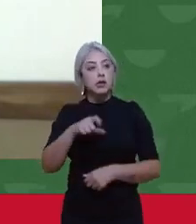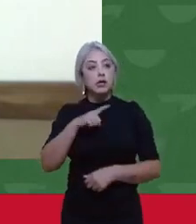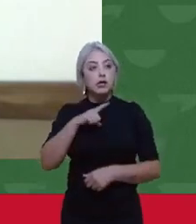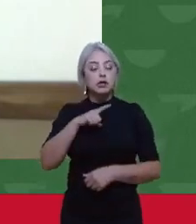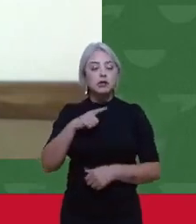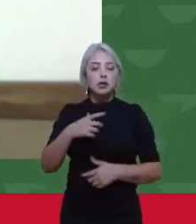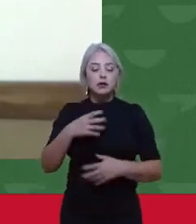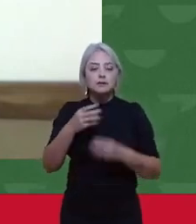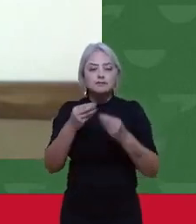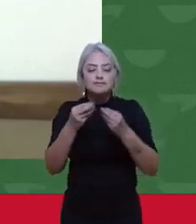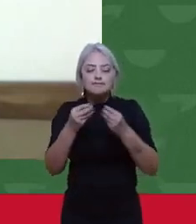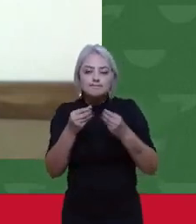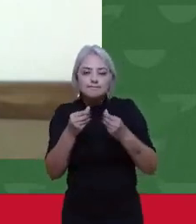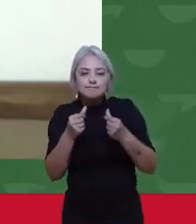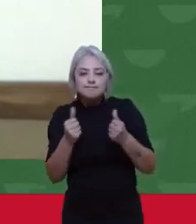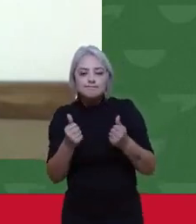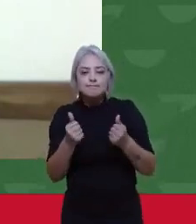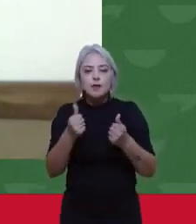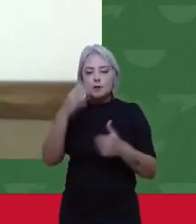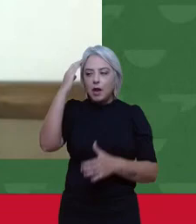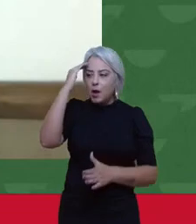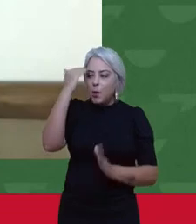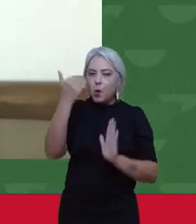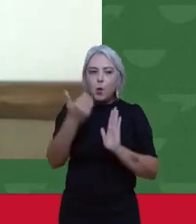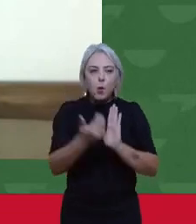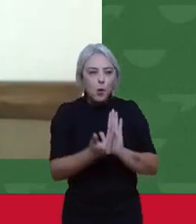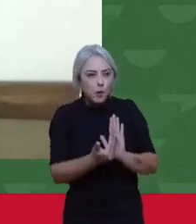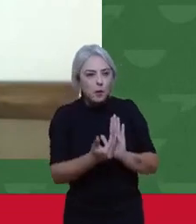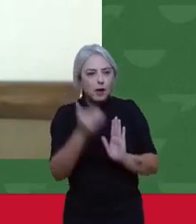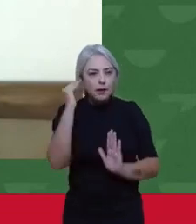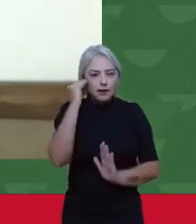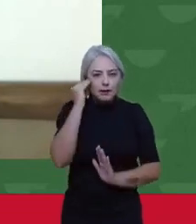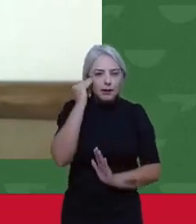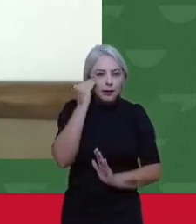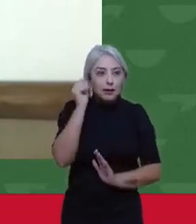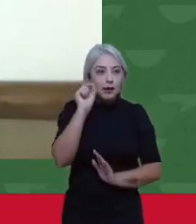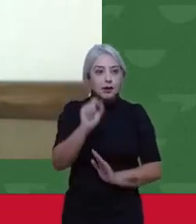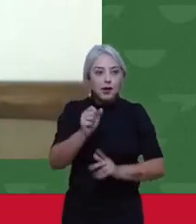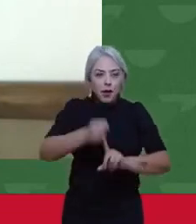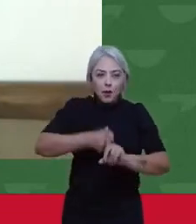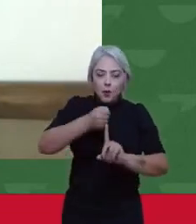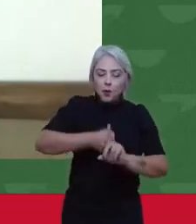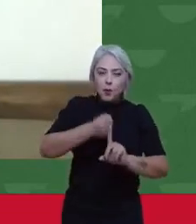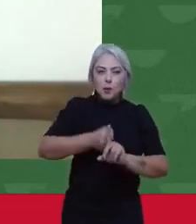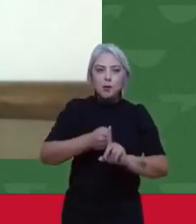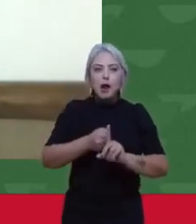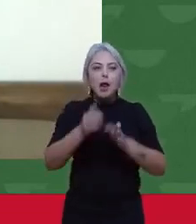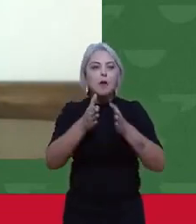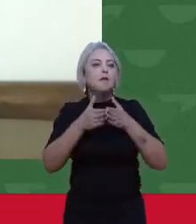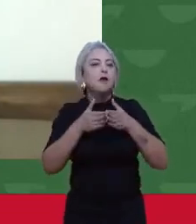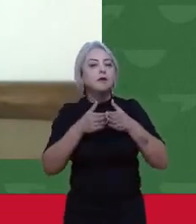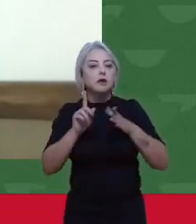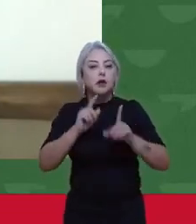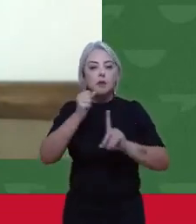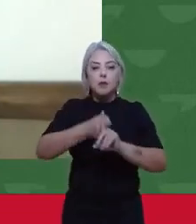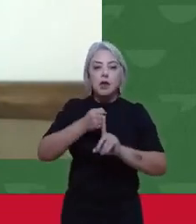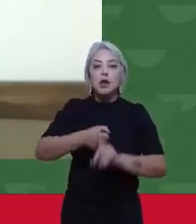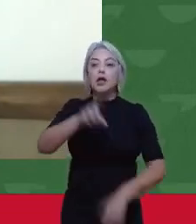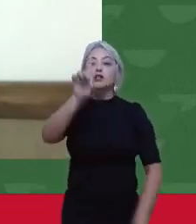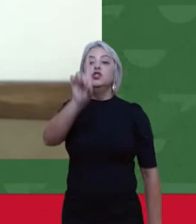tenha sensibilidade para compreender e para entender que isso é uma luta não por favor, mas uma luta